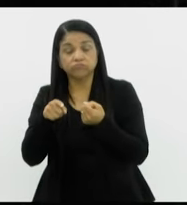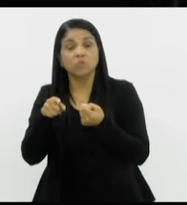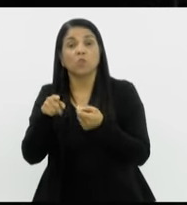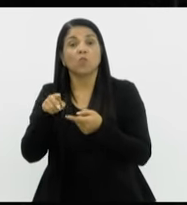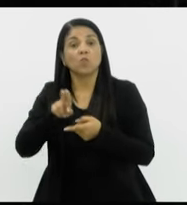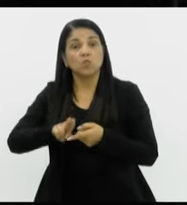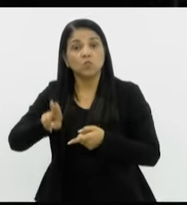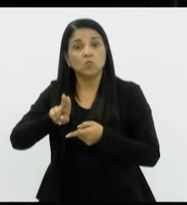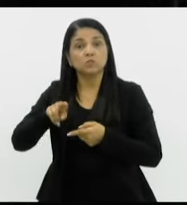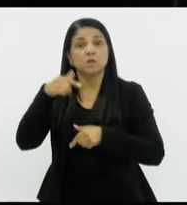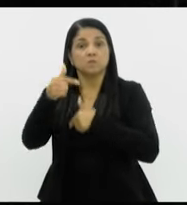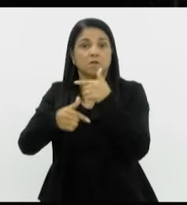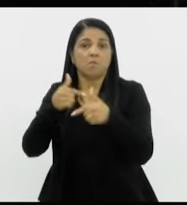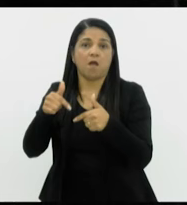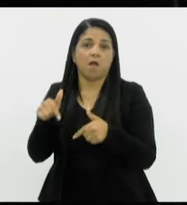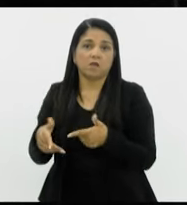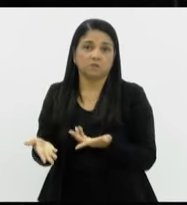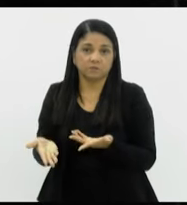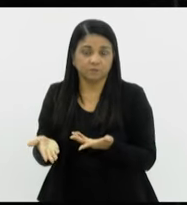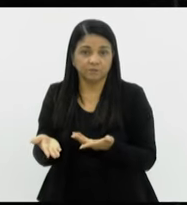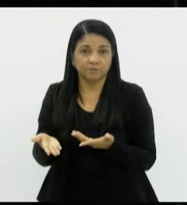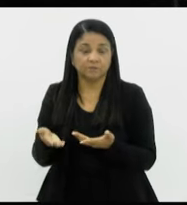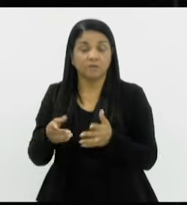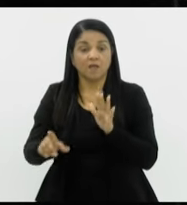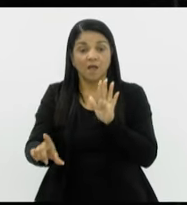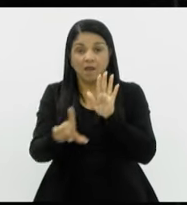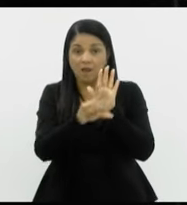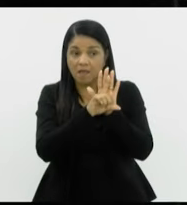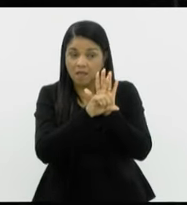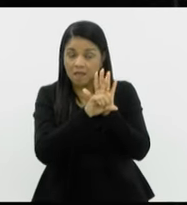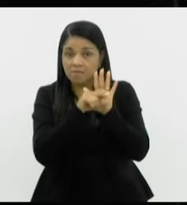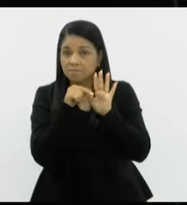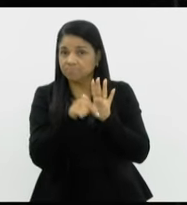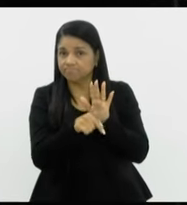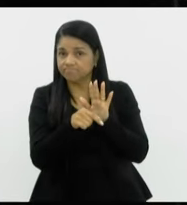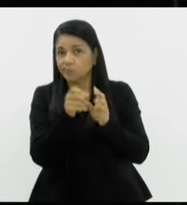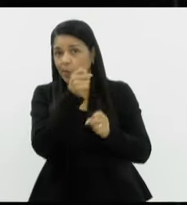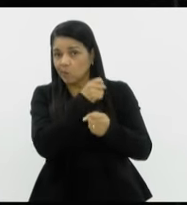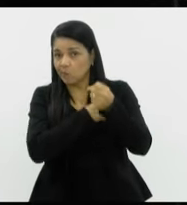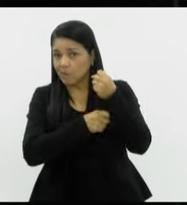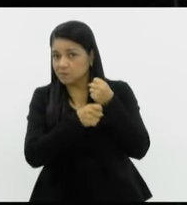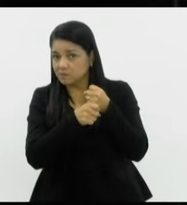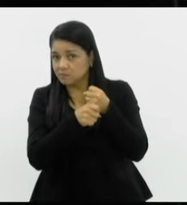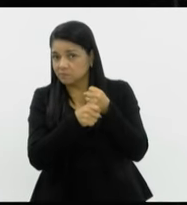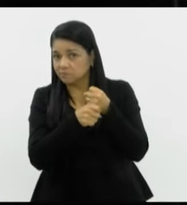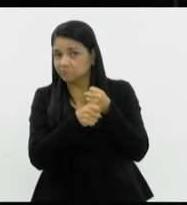trabalho. Mas essa lei foi considerada, o ano passado,